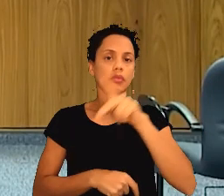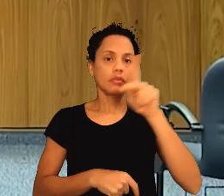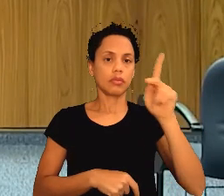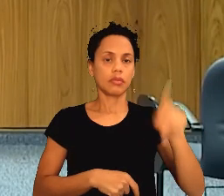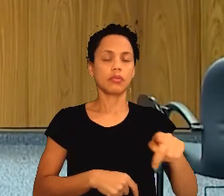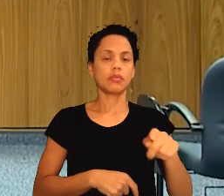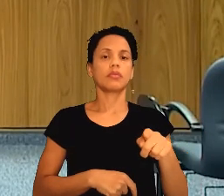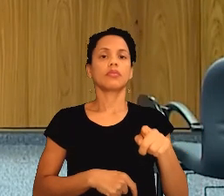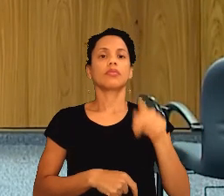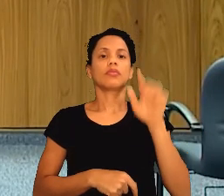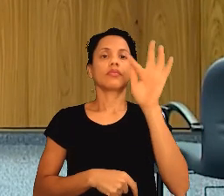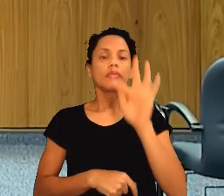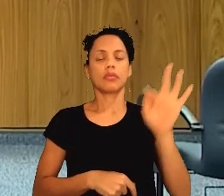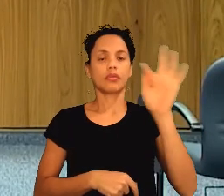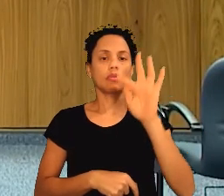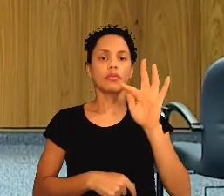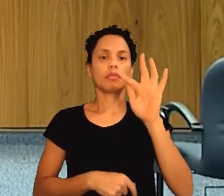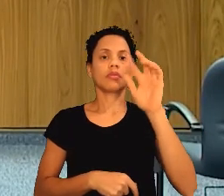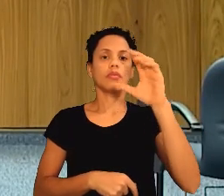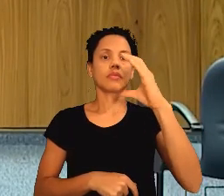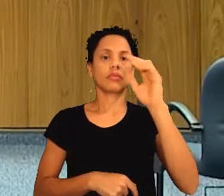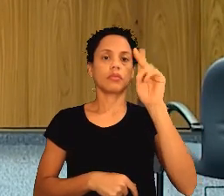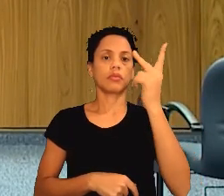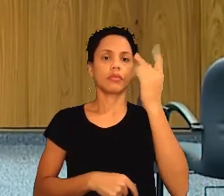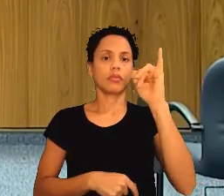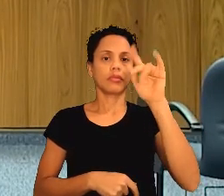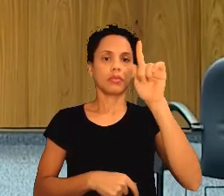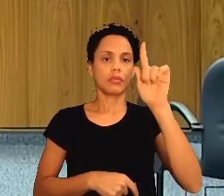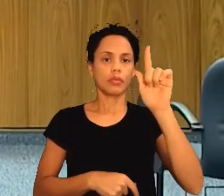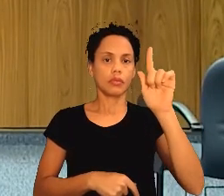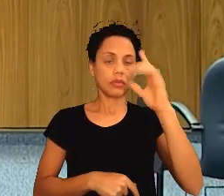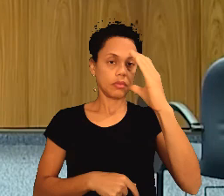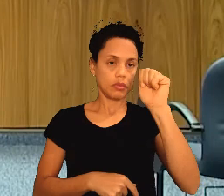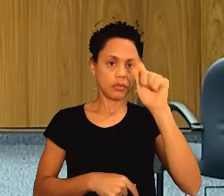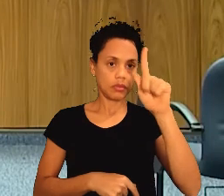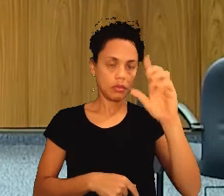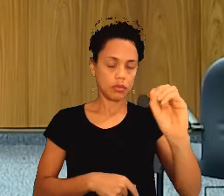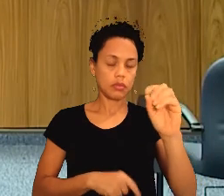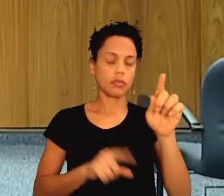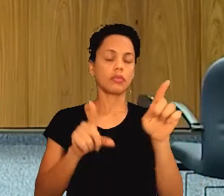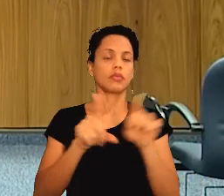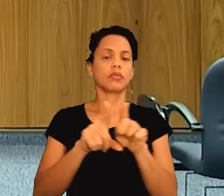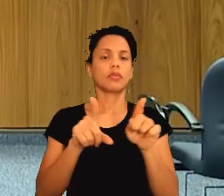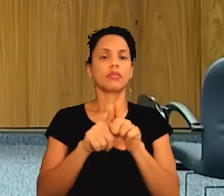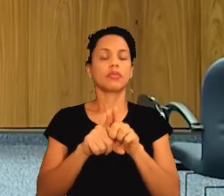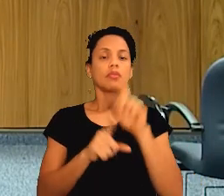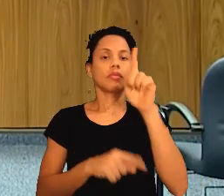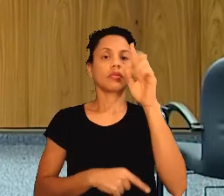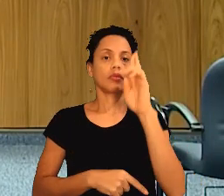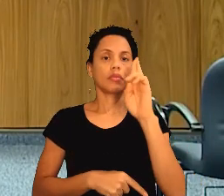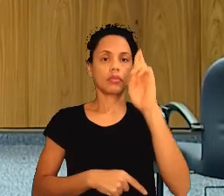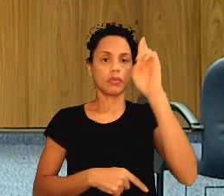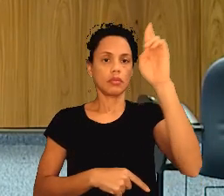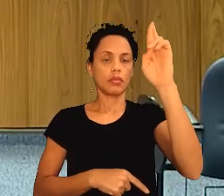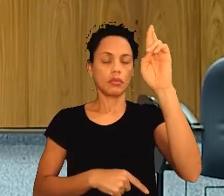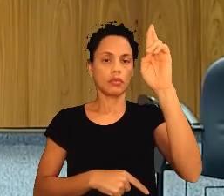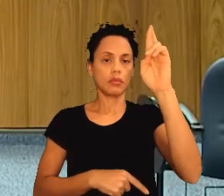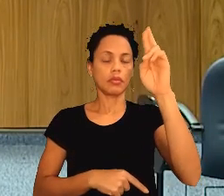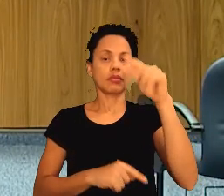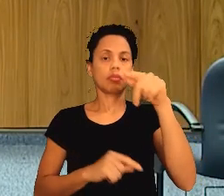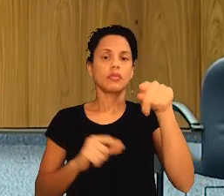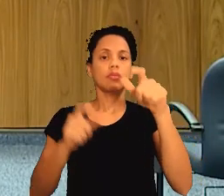titular da Universidade de Chicago de 1999 a 2009, onde é professora emérita, foi titular da